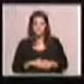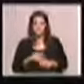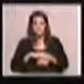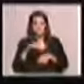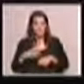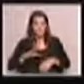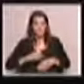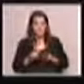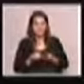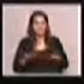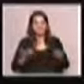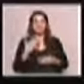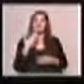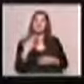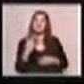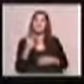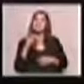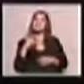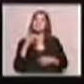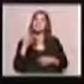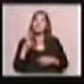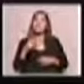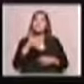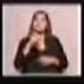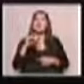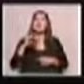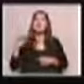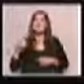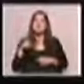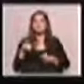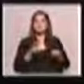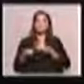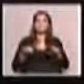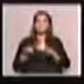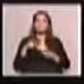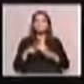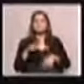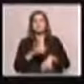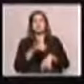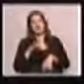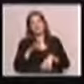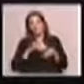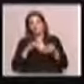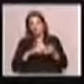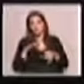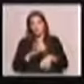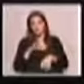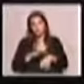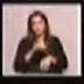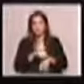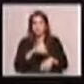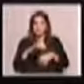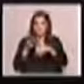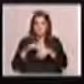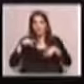Olá, Vítor. Muito obrigada por estar hoje connosco. Vítor Baião preside a Pessoa Portugal, nosso parceiro de Sociedade Civil, e hoje assinalamos aqui esta efeméride